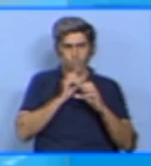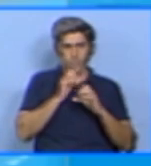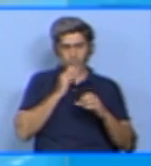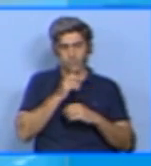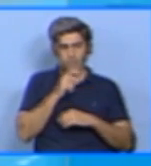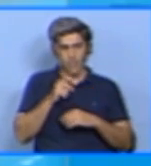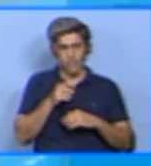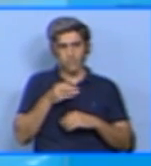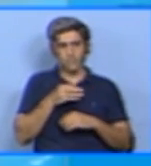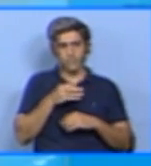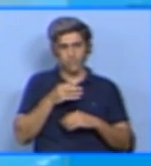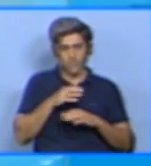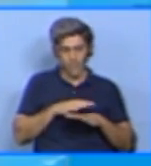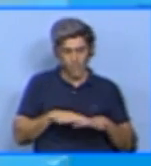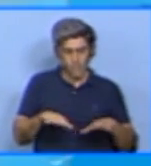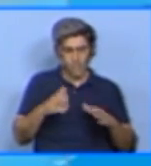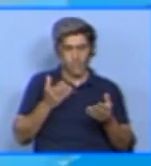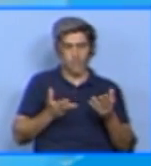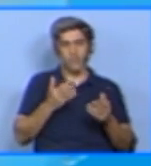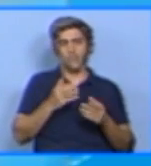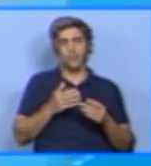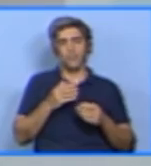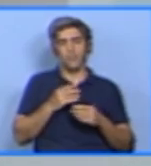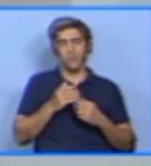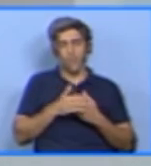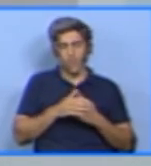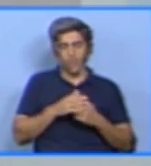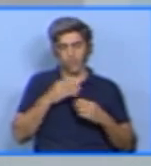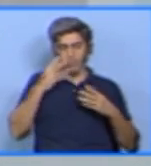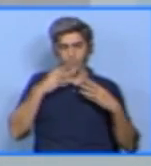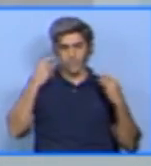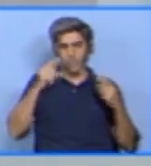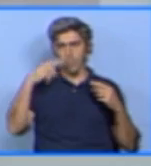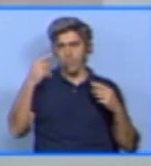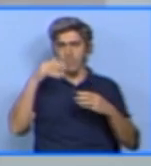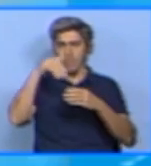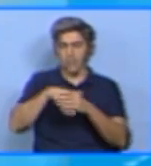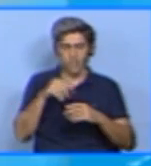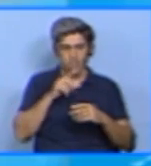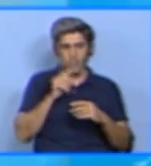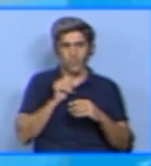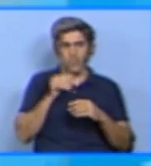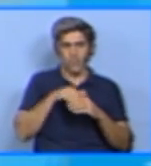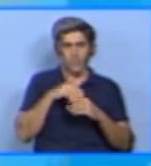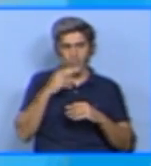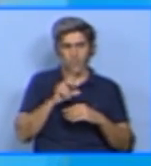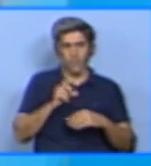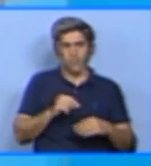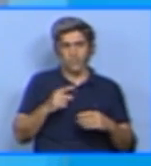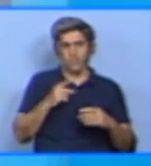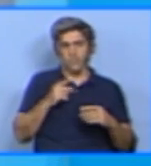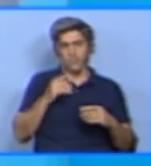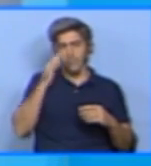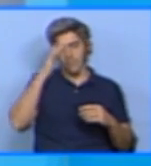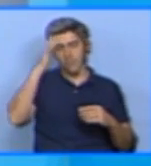paz, equilíbrio, ordem, porque não há nada a tirar. O espírito não está dentro de outro espírito, porque não tem dentro nem fora. Portanto, é uma